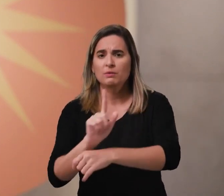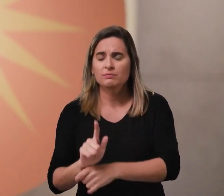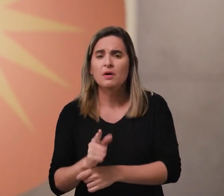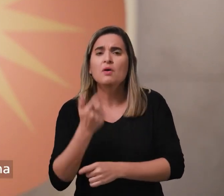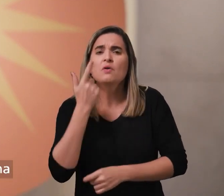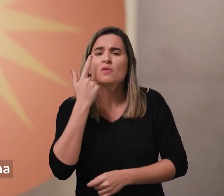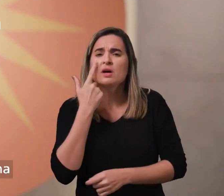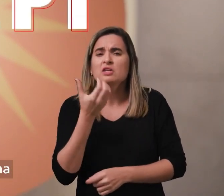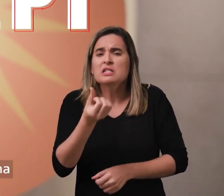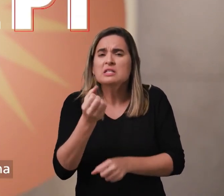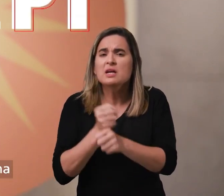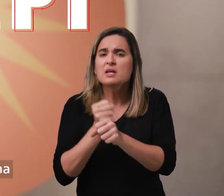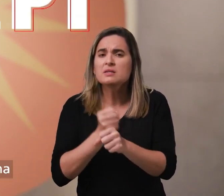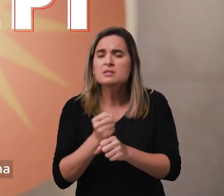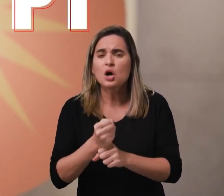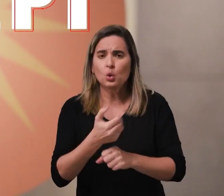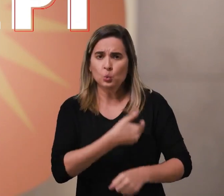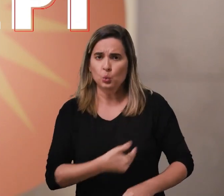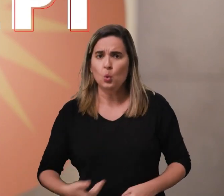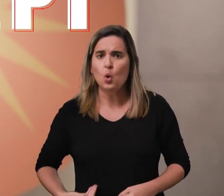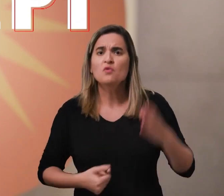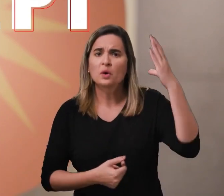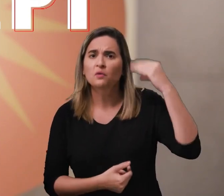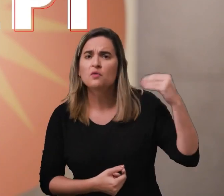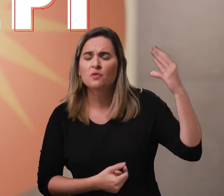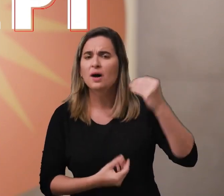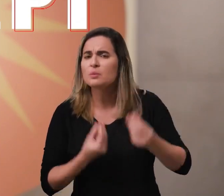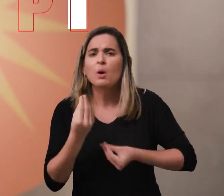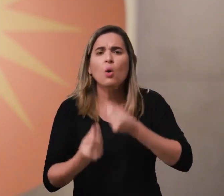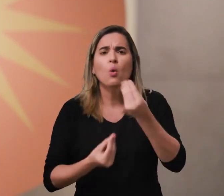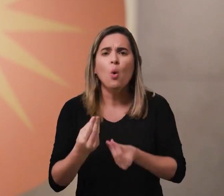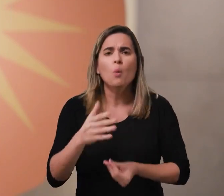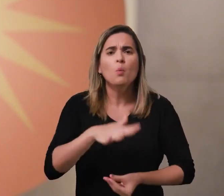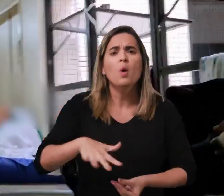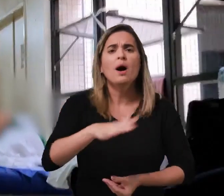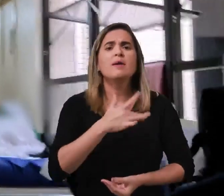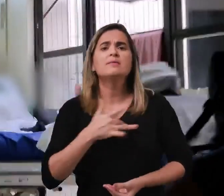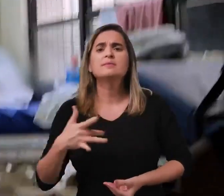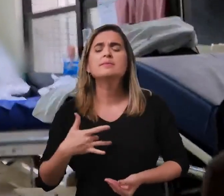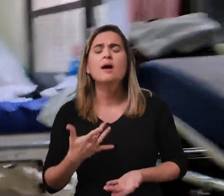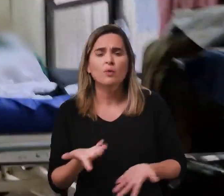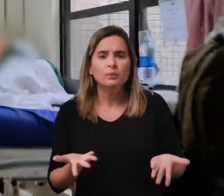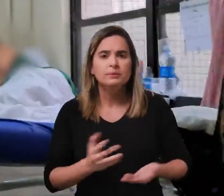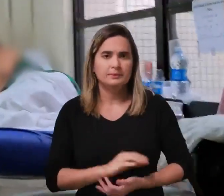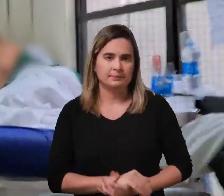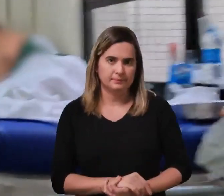agora, após 6 anos do governo Fátima e do PT, como a saúde é tratada.